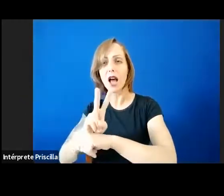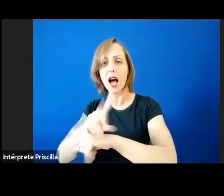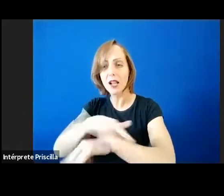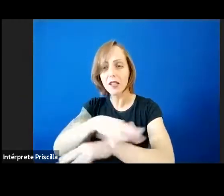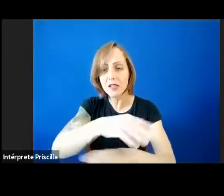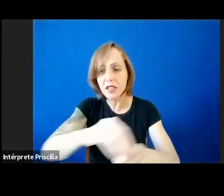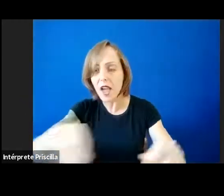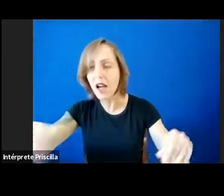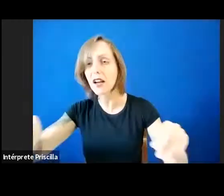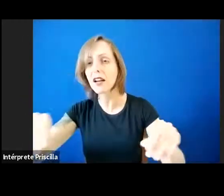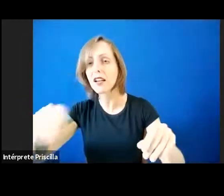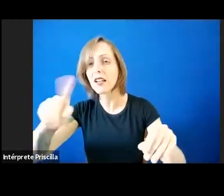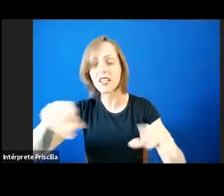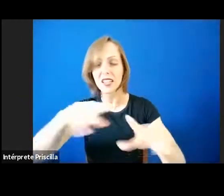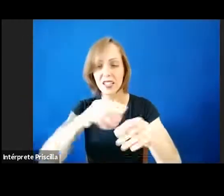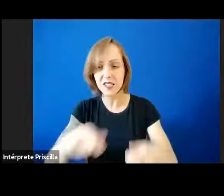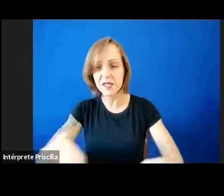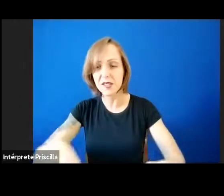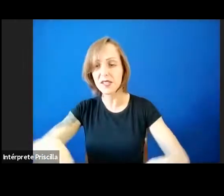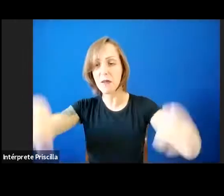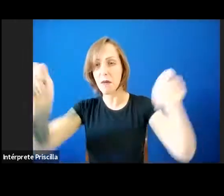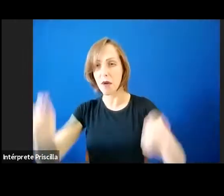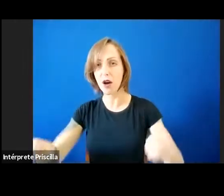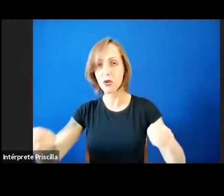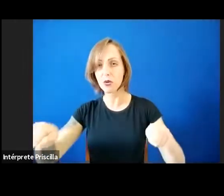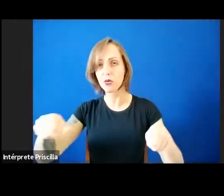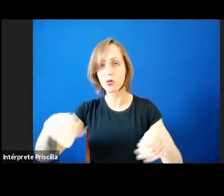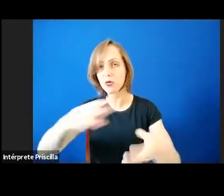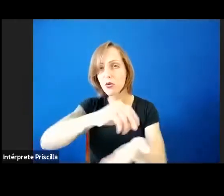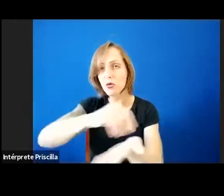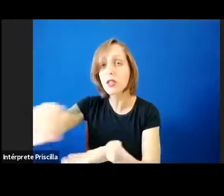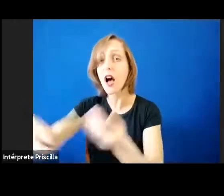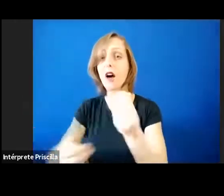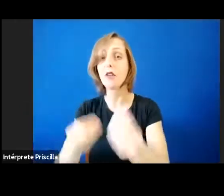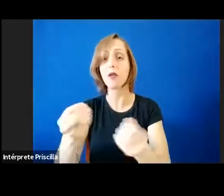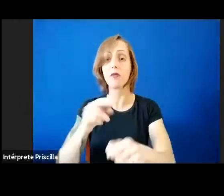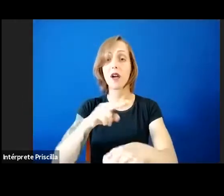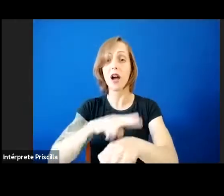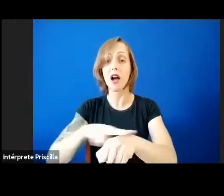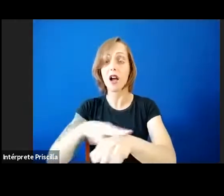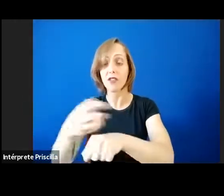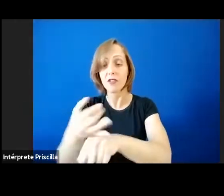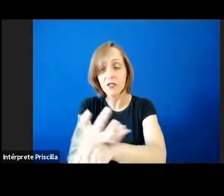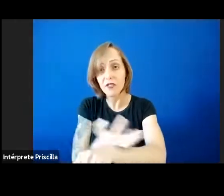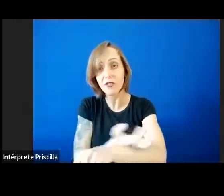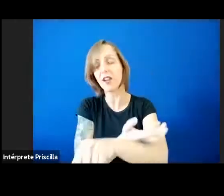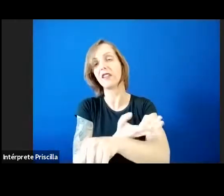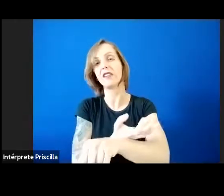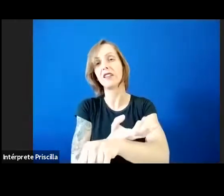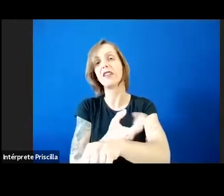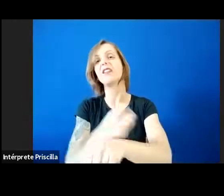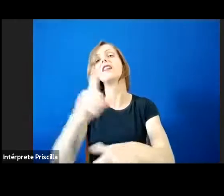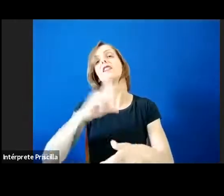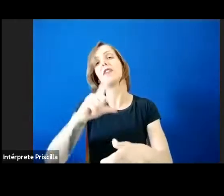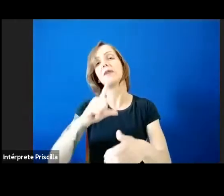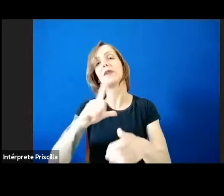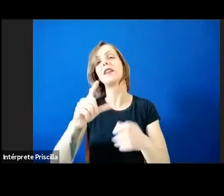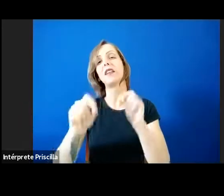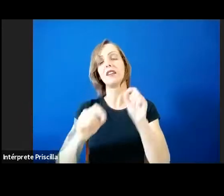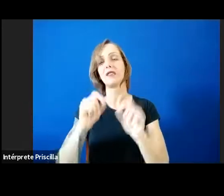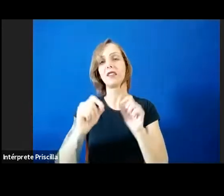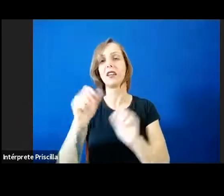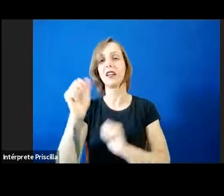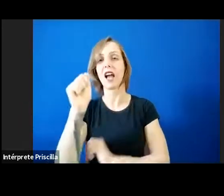a partir dessa vegetação, então, nós temos a água, o ar puro, né? O nosso alimento, a